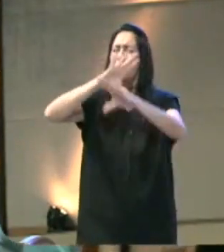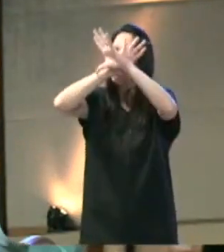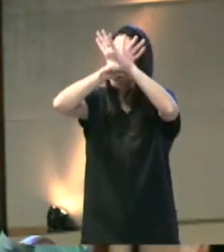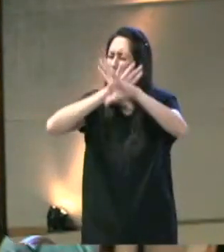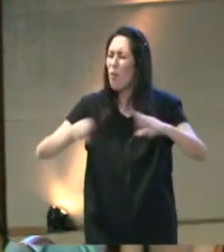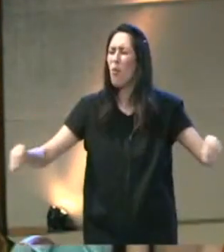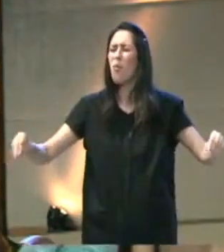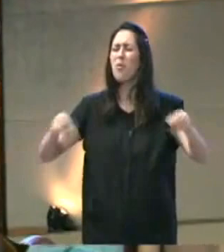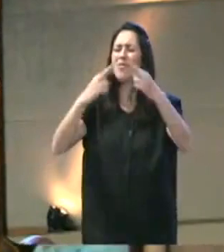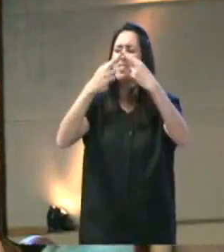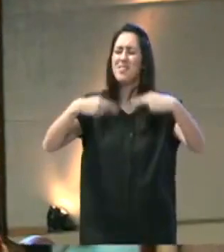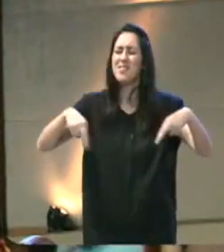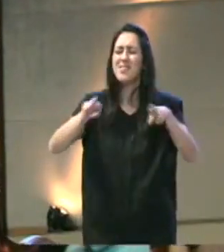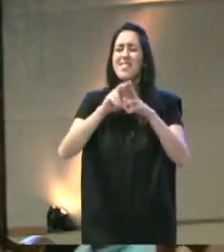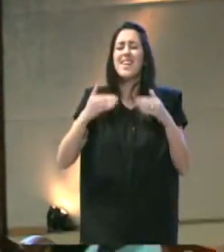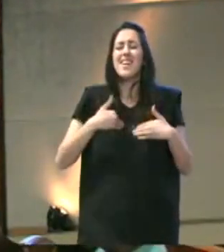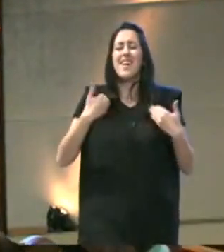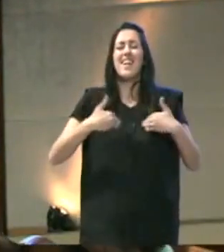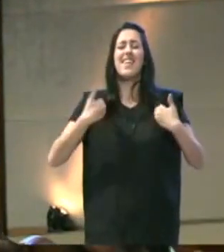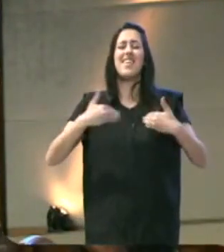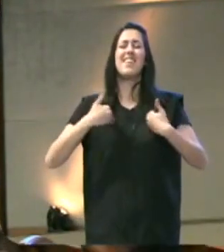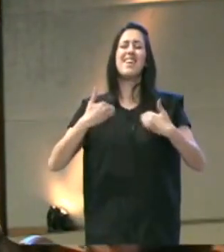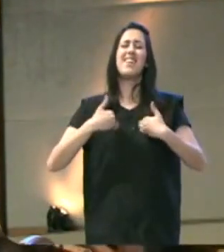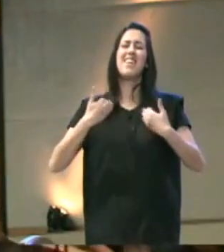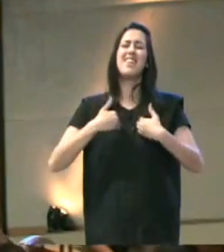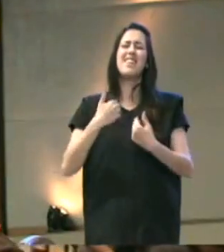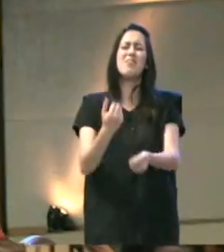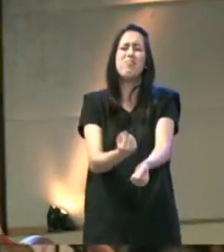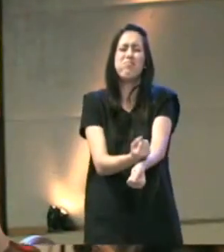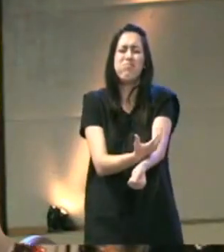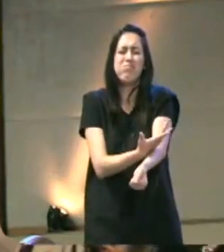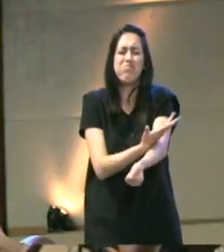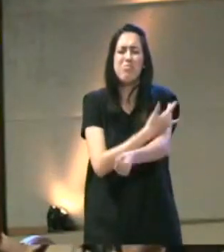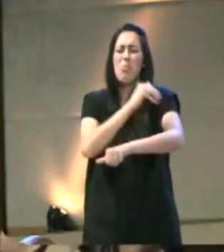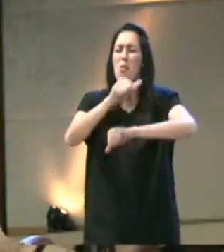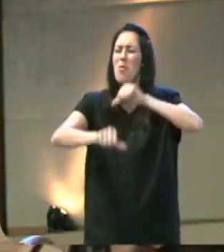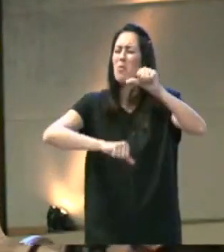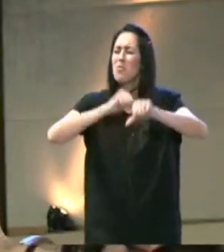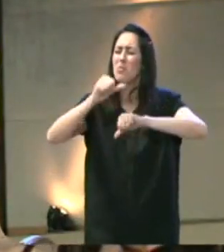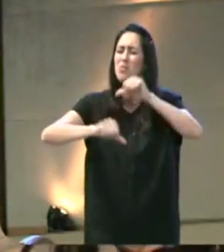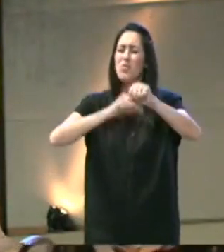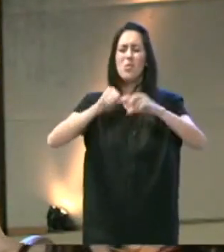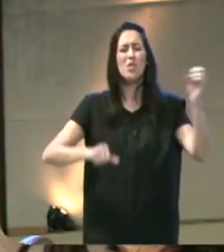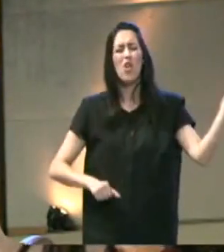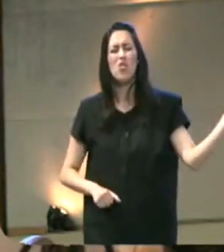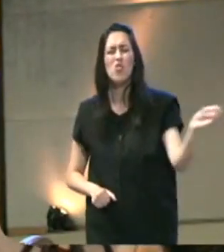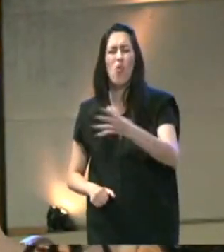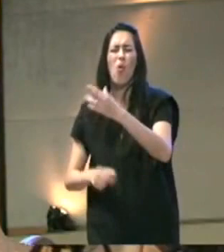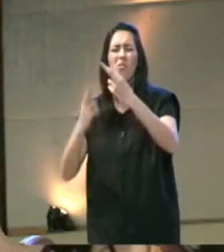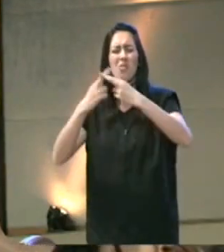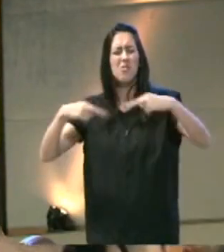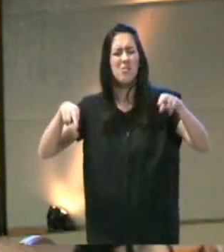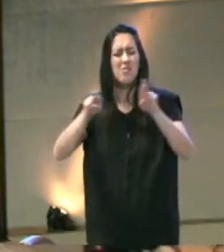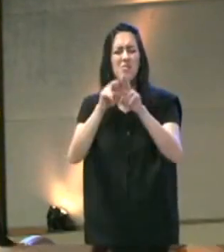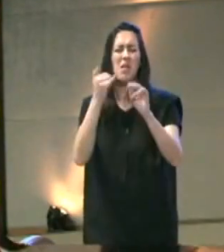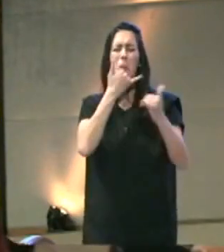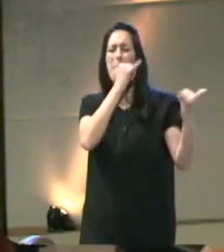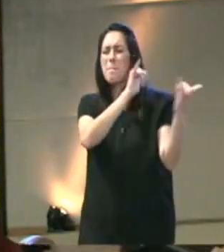Senhor, revestidas da alegria. Que haja, Senhor, transformação, restauração,